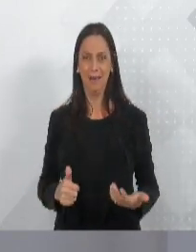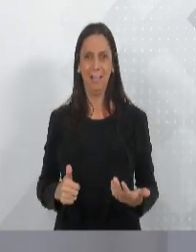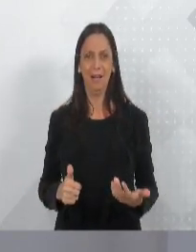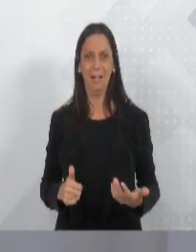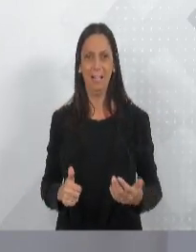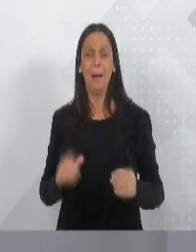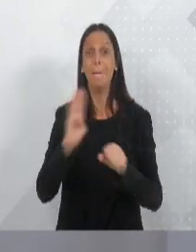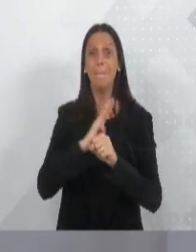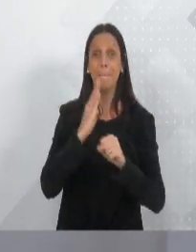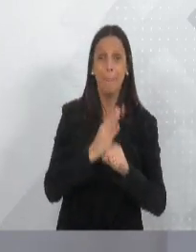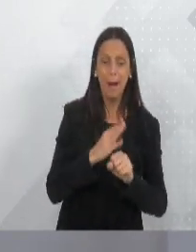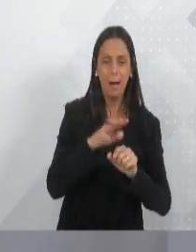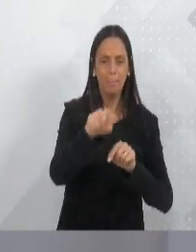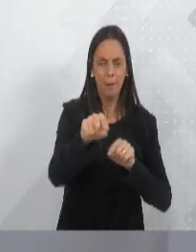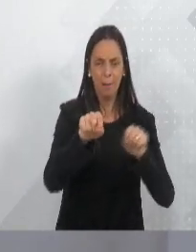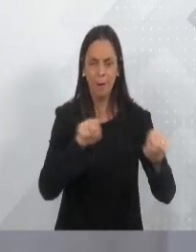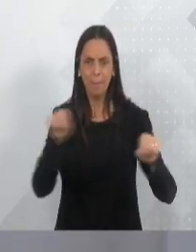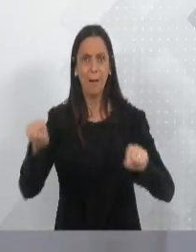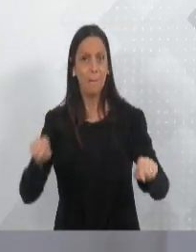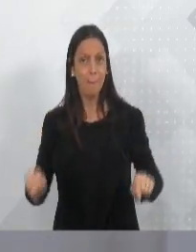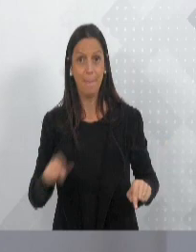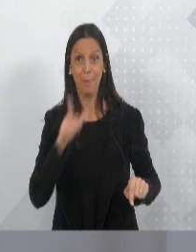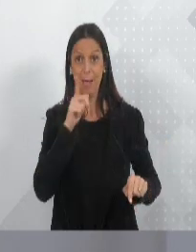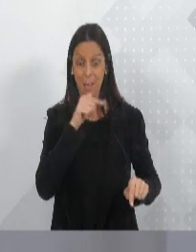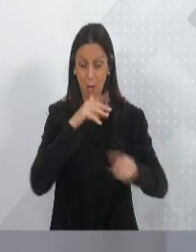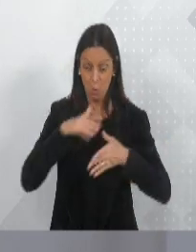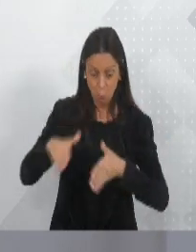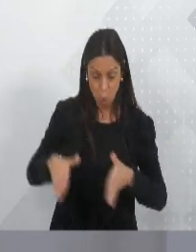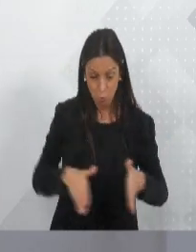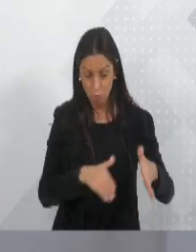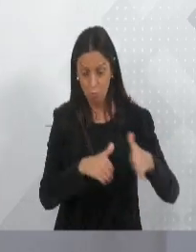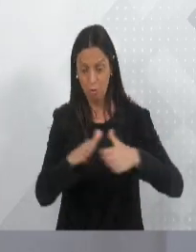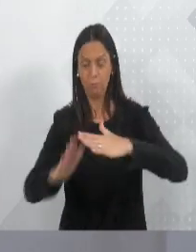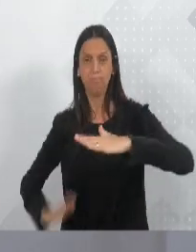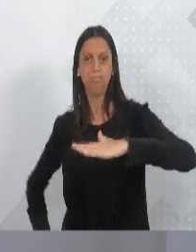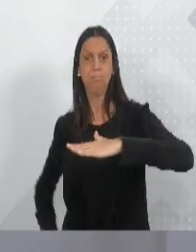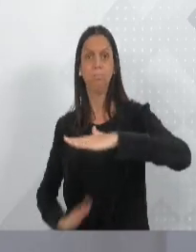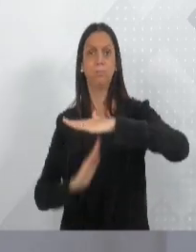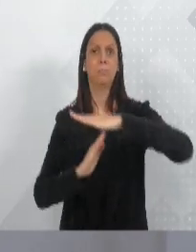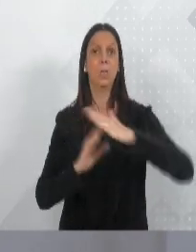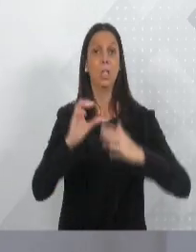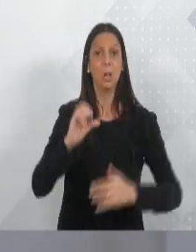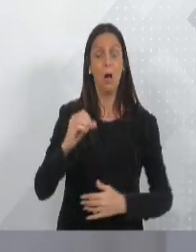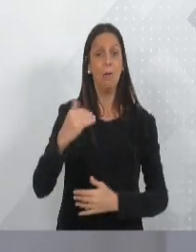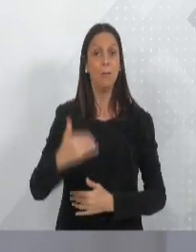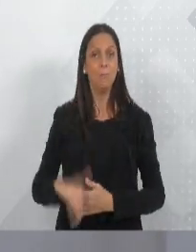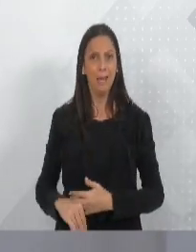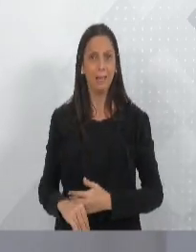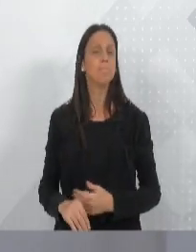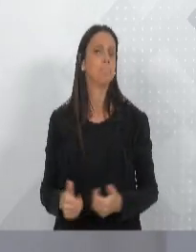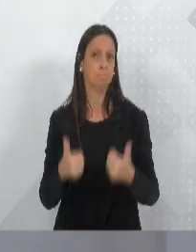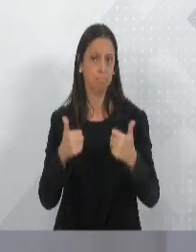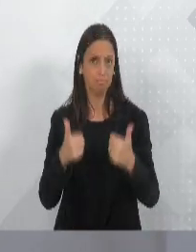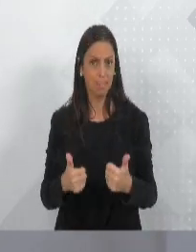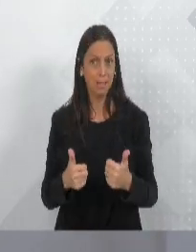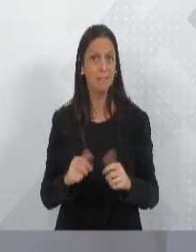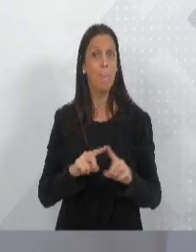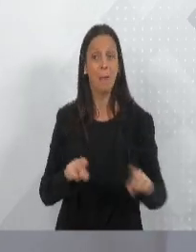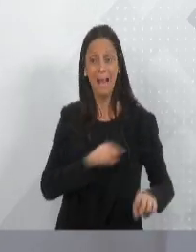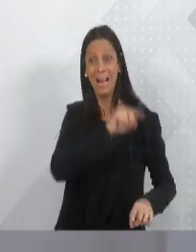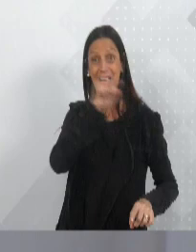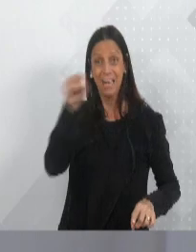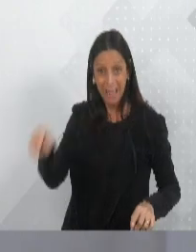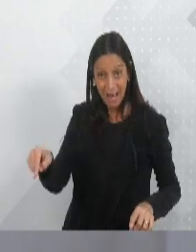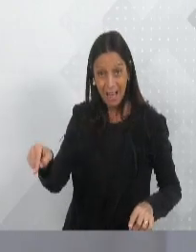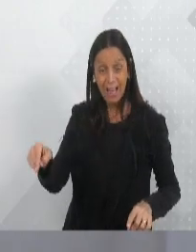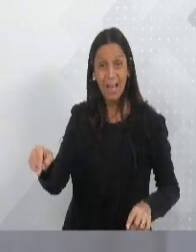cidade como eu falei o nível do Rio itag su chegou apenas a 9,5 m e a comunidade na região do Rio do testo foi com uma enchente ainda maior do que a